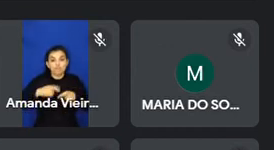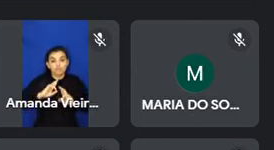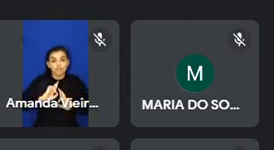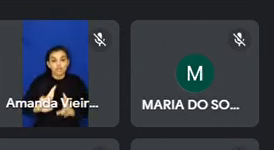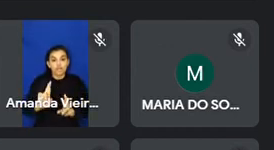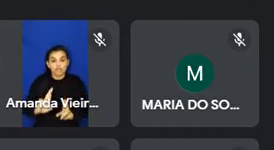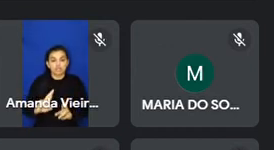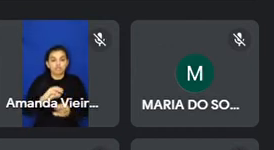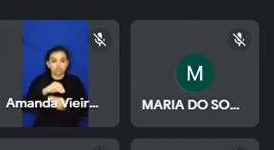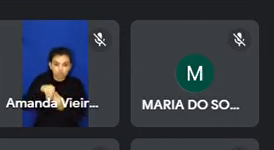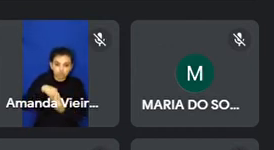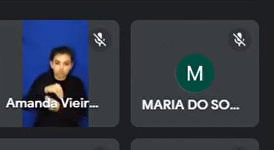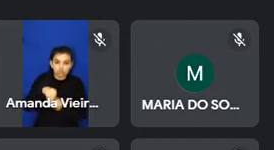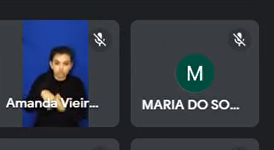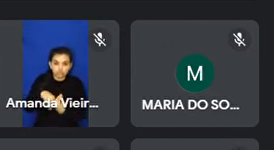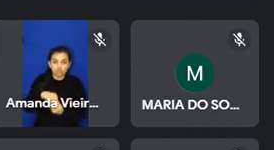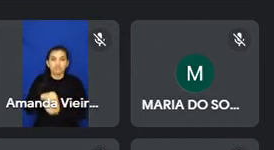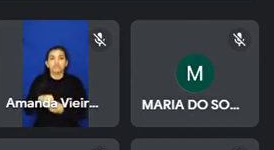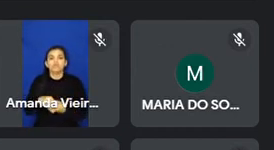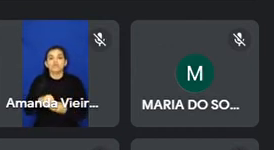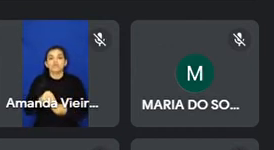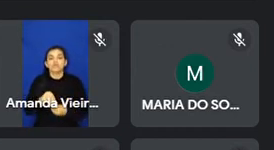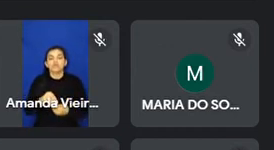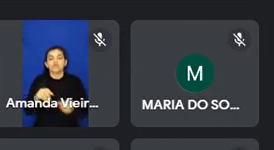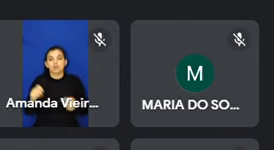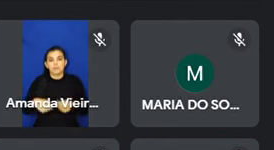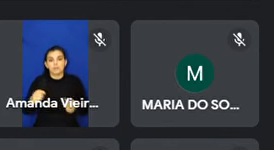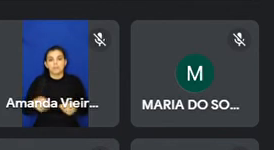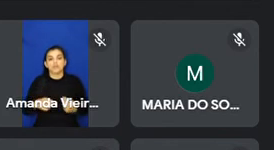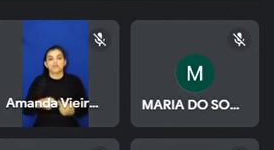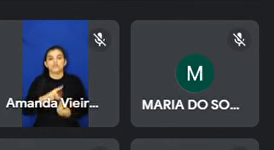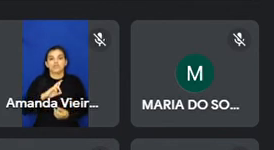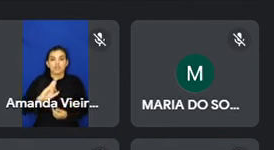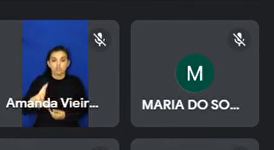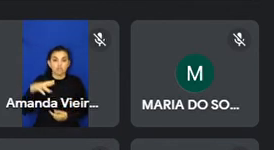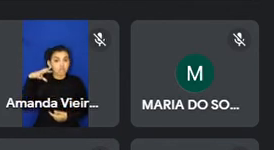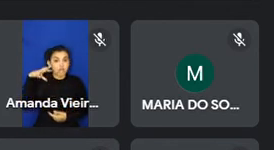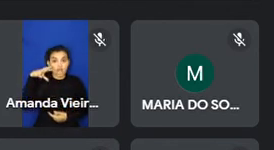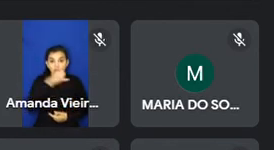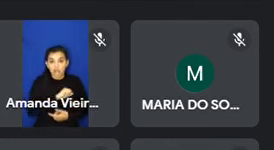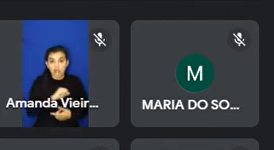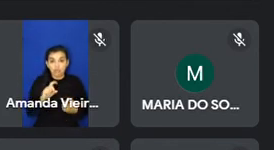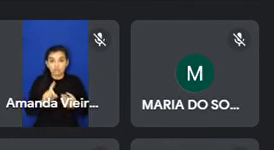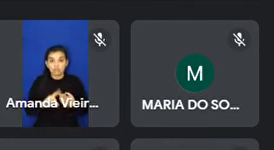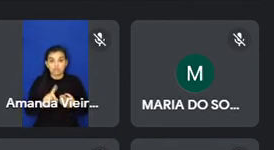vou cada vez tendo uma resposta mais rápida e mais eficaz, certo?